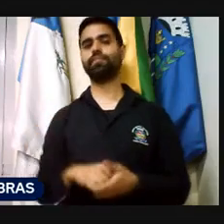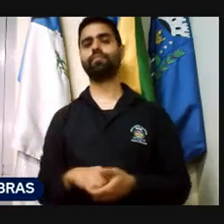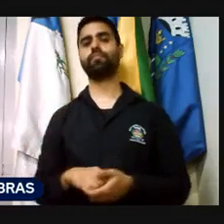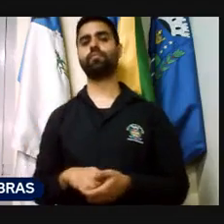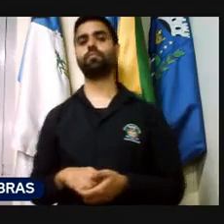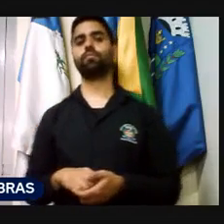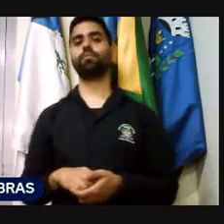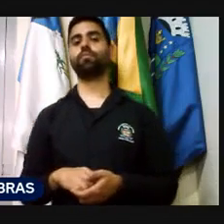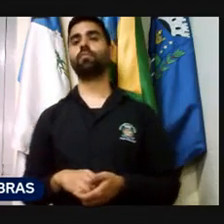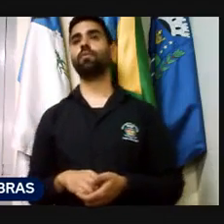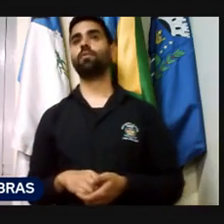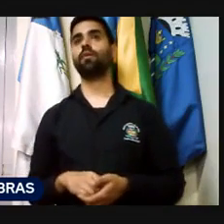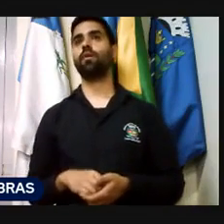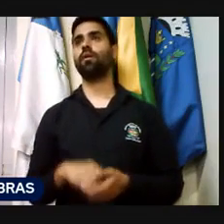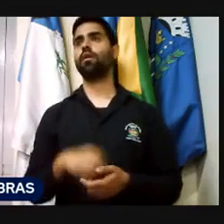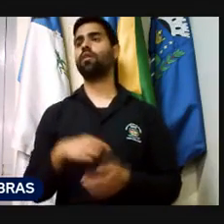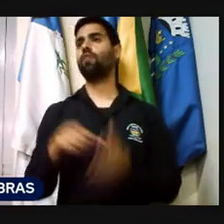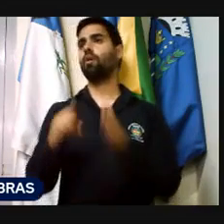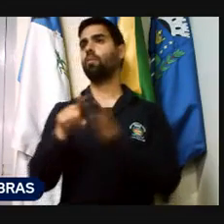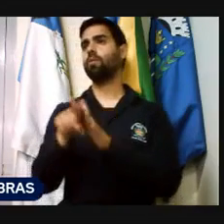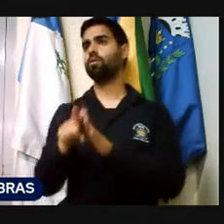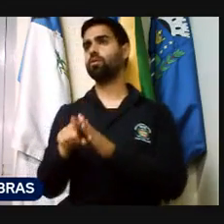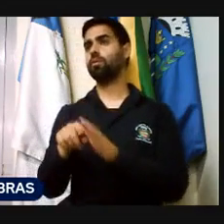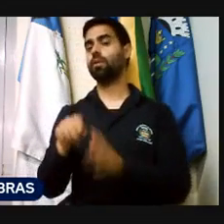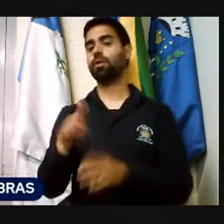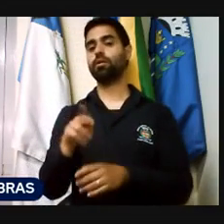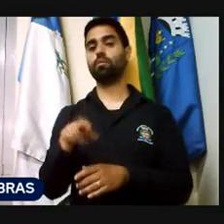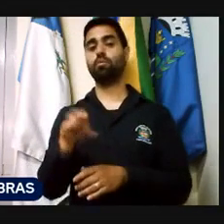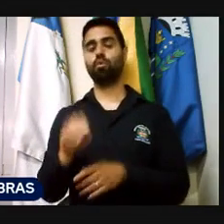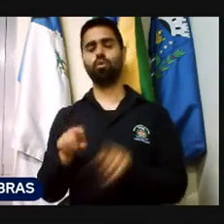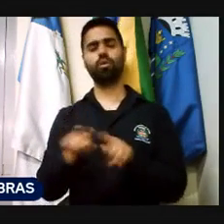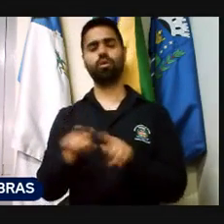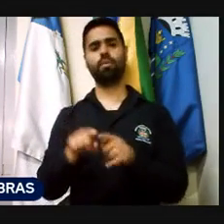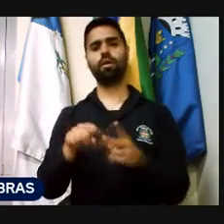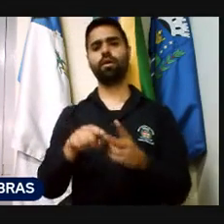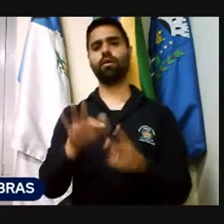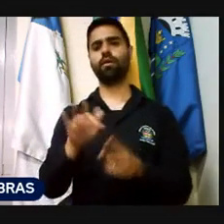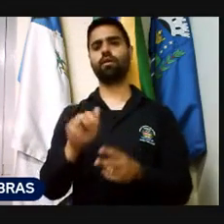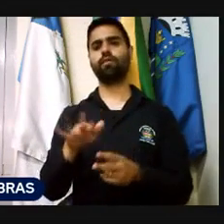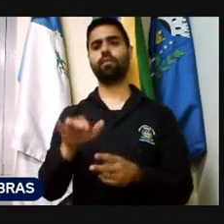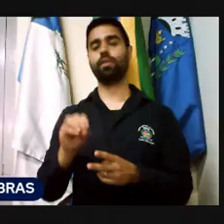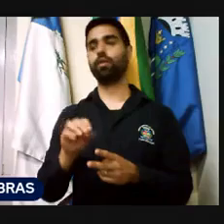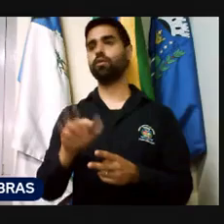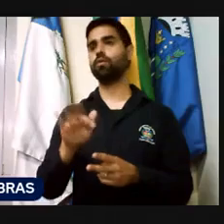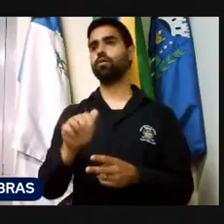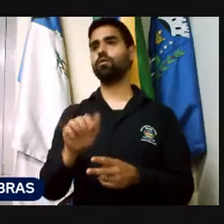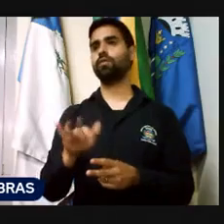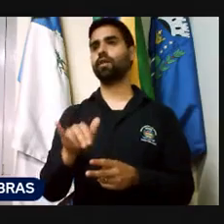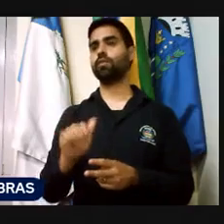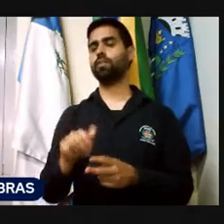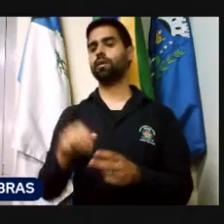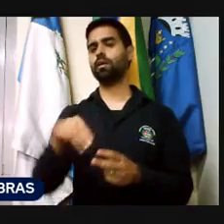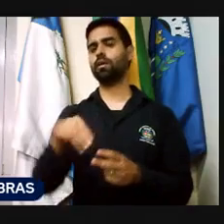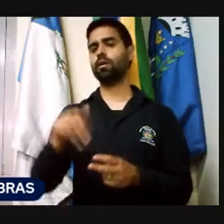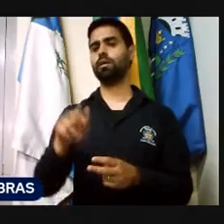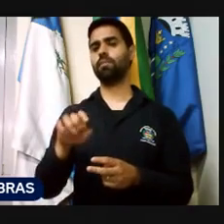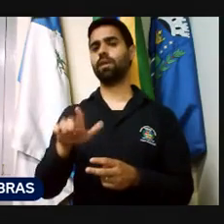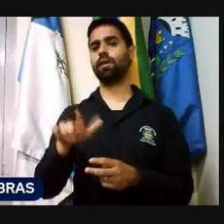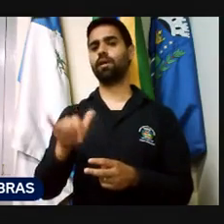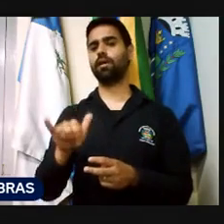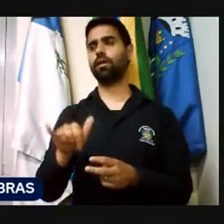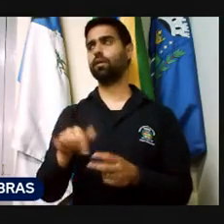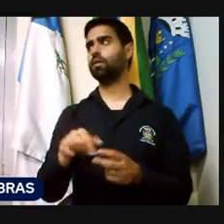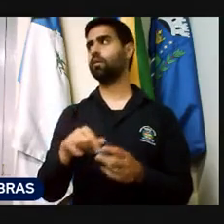14.133. Eu destaco aqui o consultor, o assistente Bruno Abrito, o doutor Fabrício, a Fátima, o Marley, e o